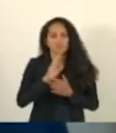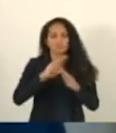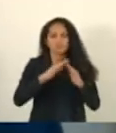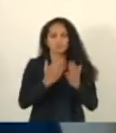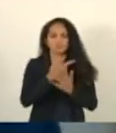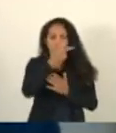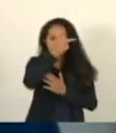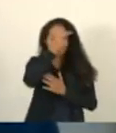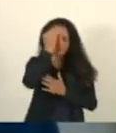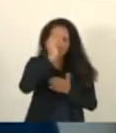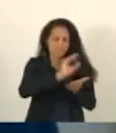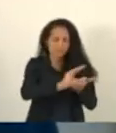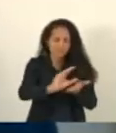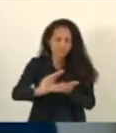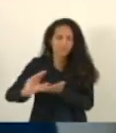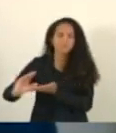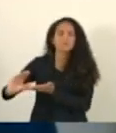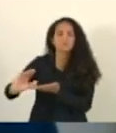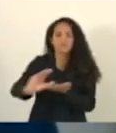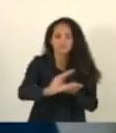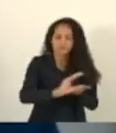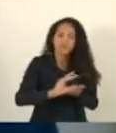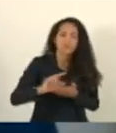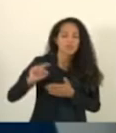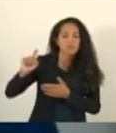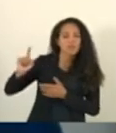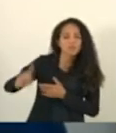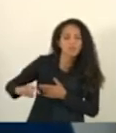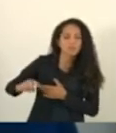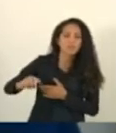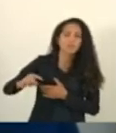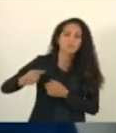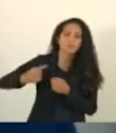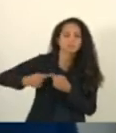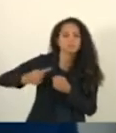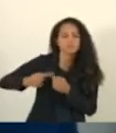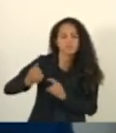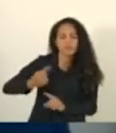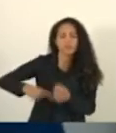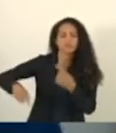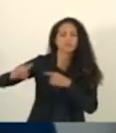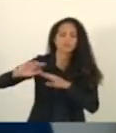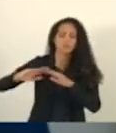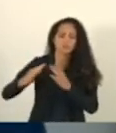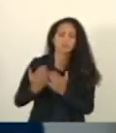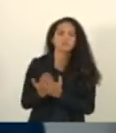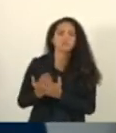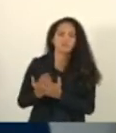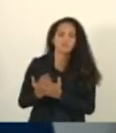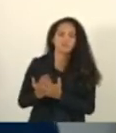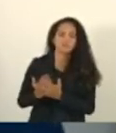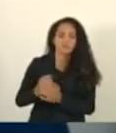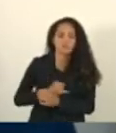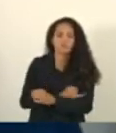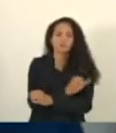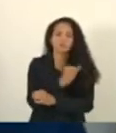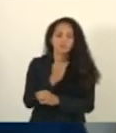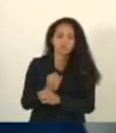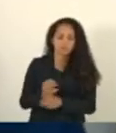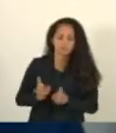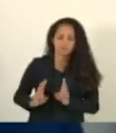Vitória, uma cidade que precisa avançar no seu integral e que precisa sim de recursos para continuar